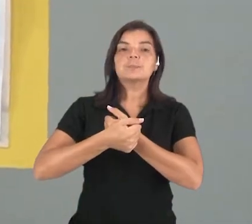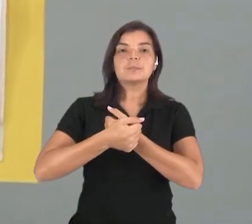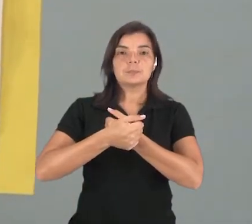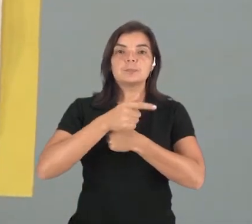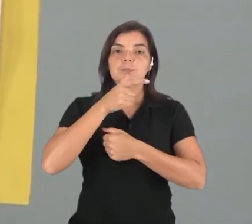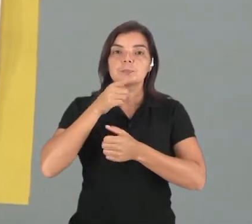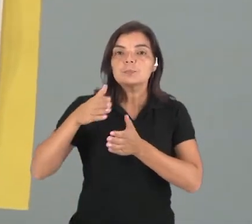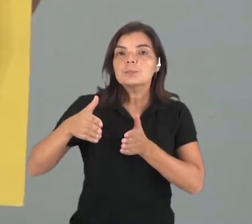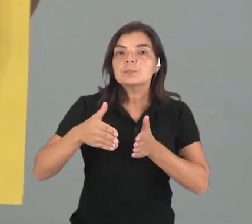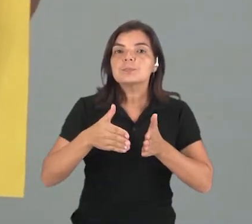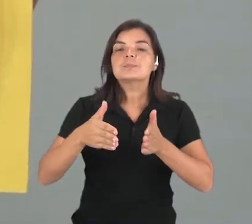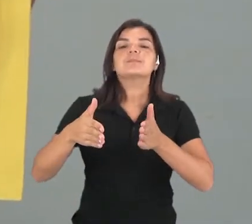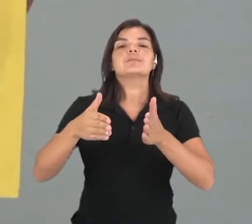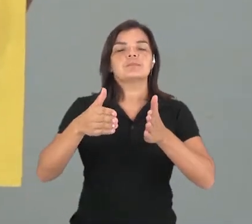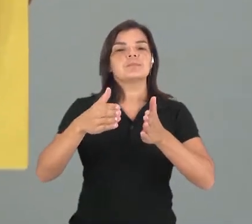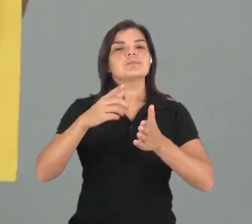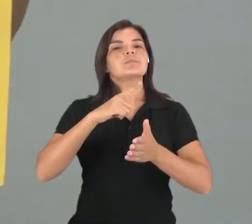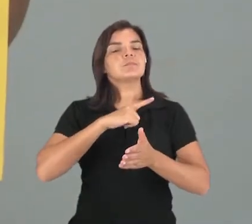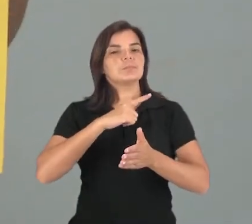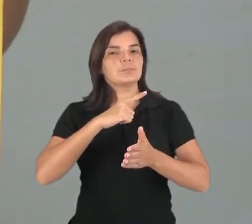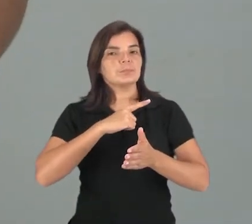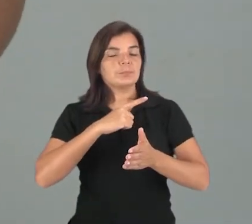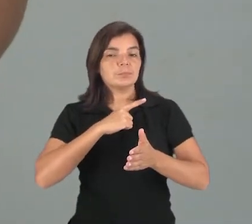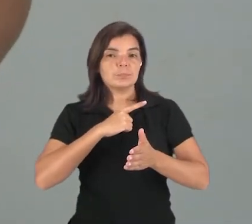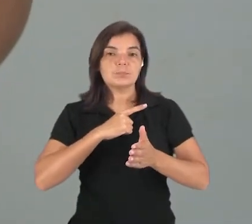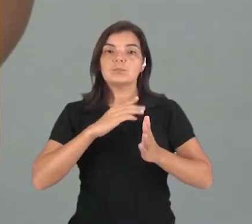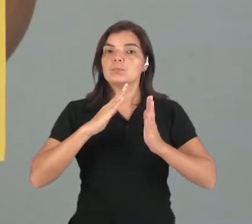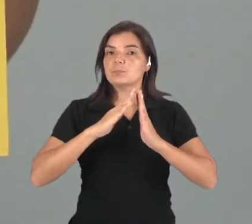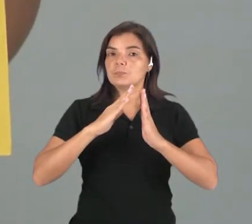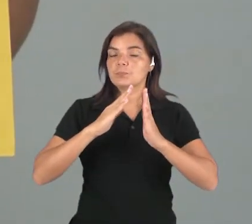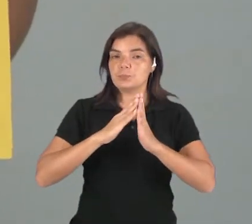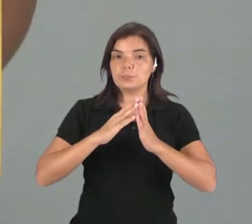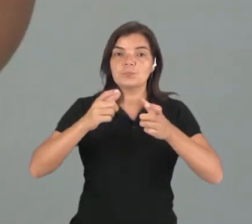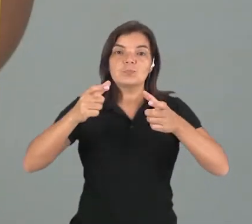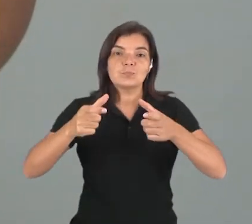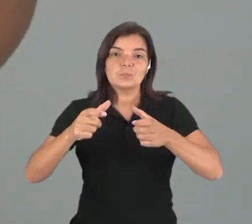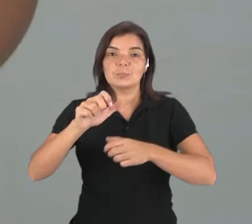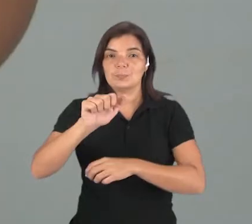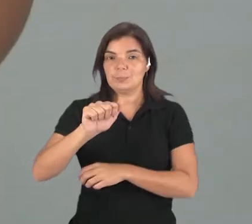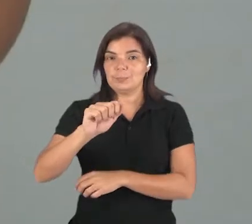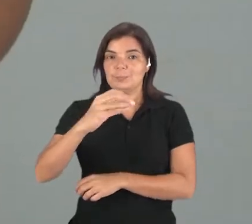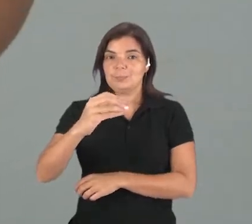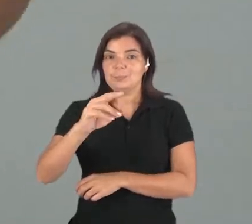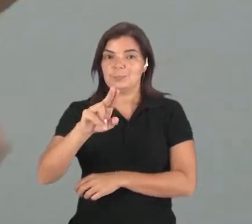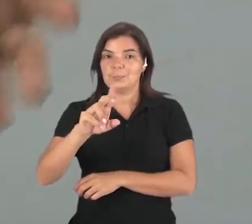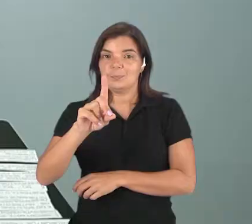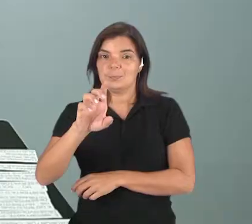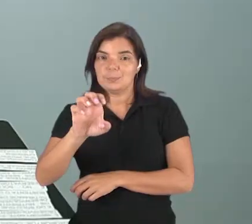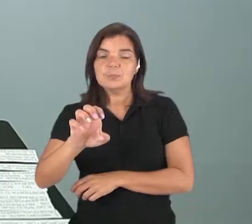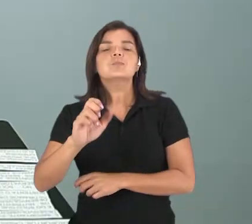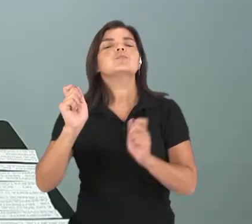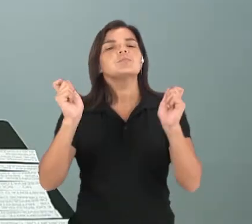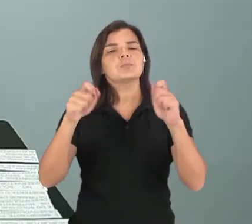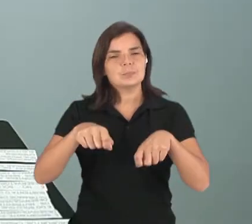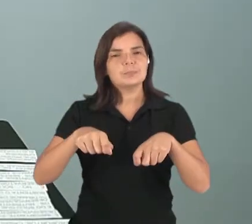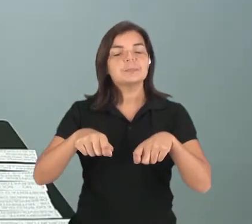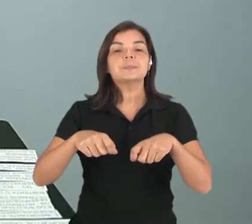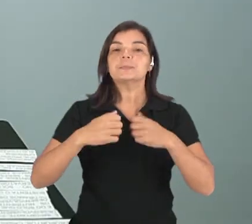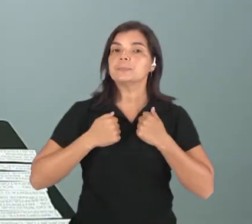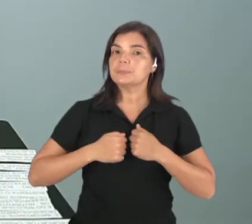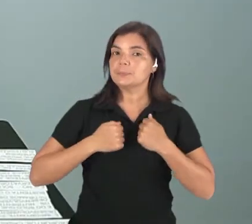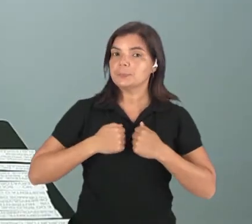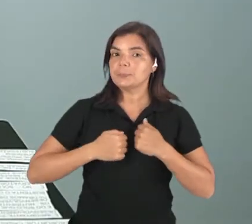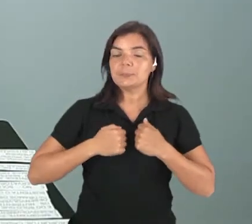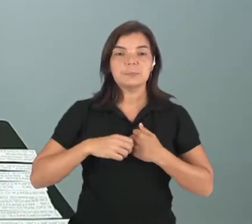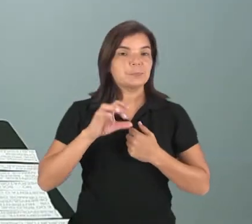ao rio, que moram próximos tem açude, enfim, podem se banhar. E não